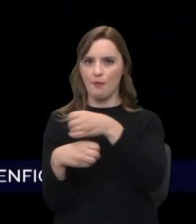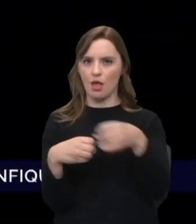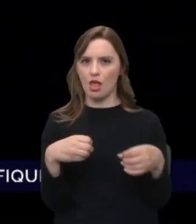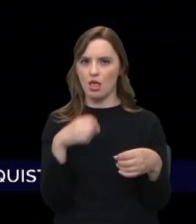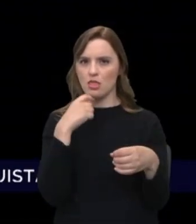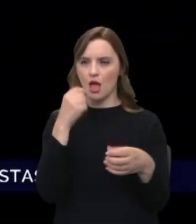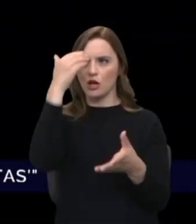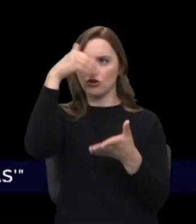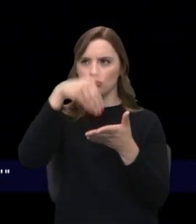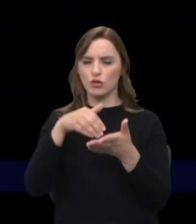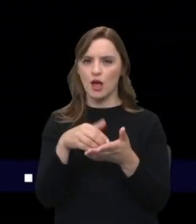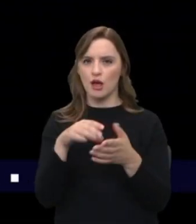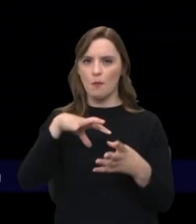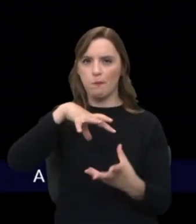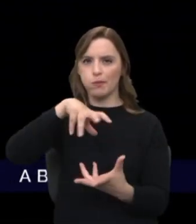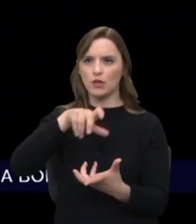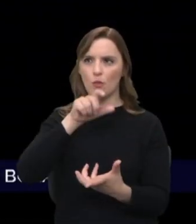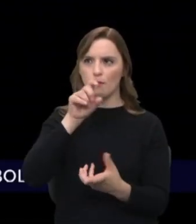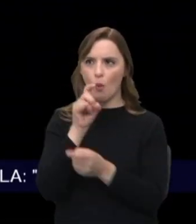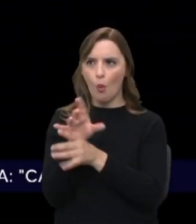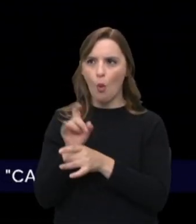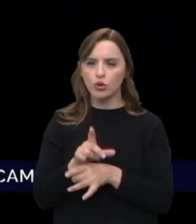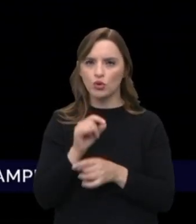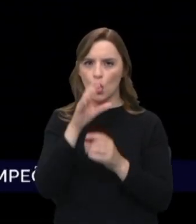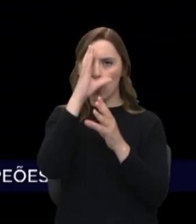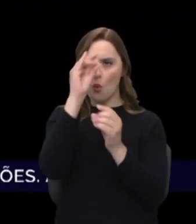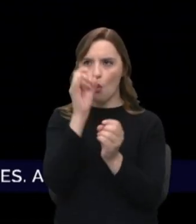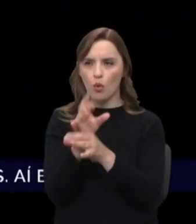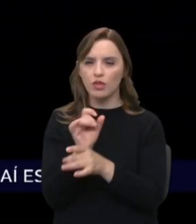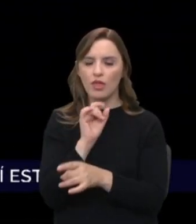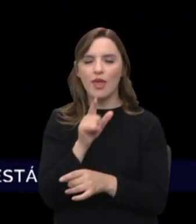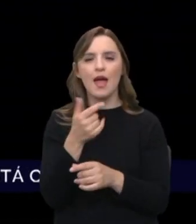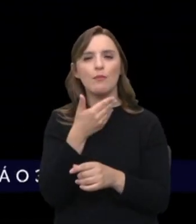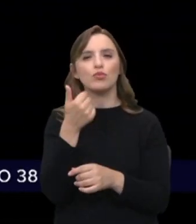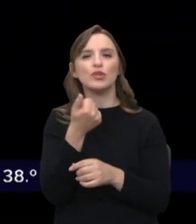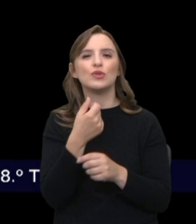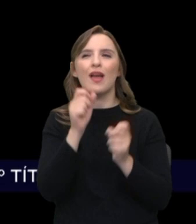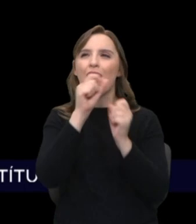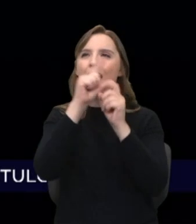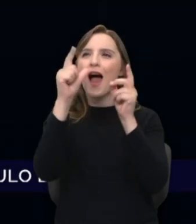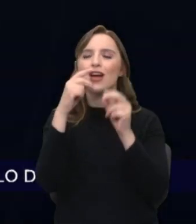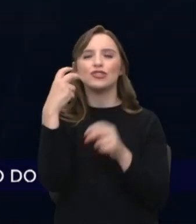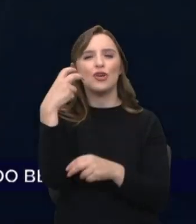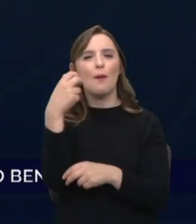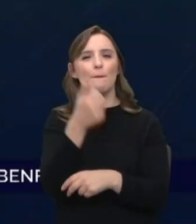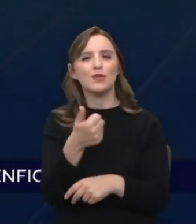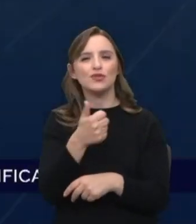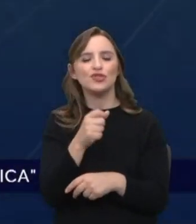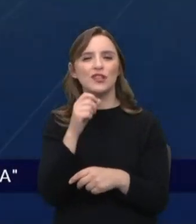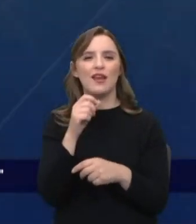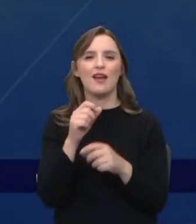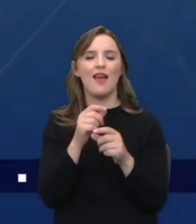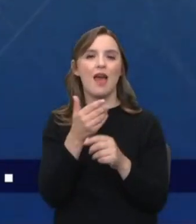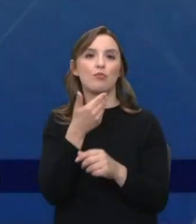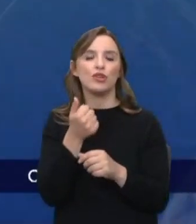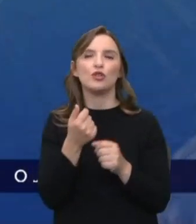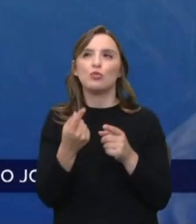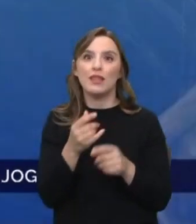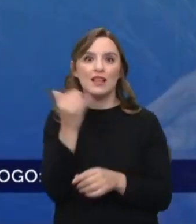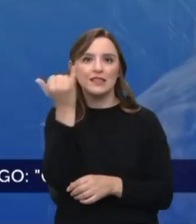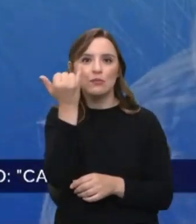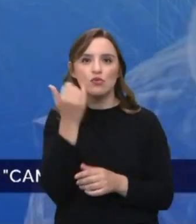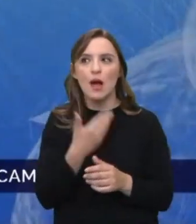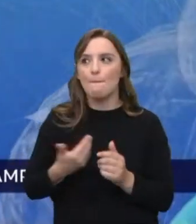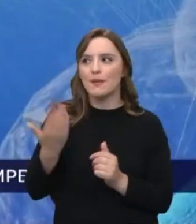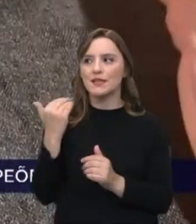resultados noutros planetas e noutras luas? Essa é a beleza da astrobiologia, é simular aqui o que pode ter acontecido no passado, com as condições